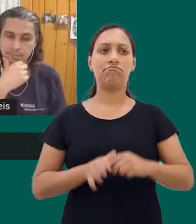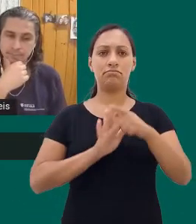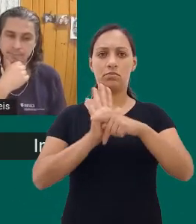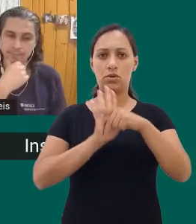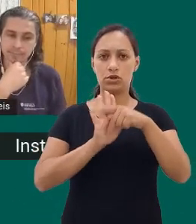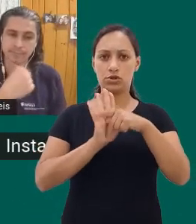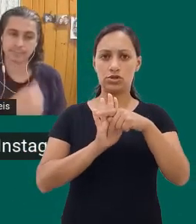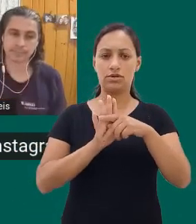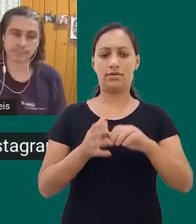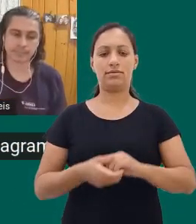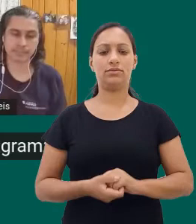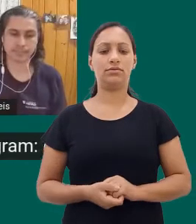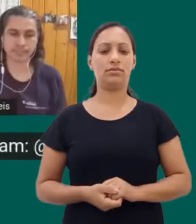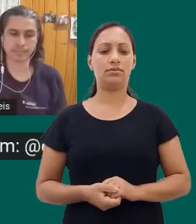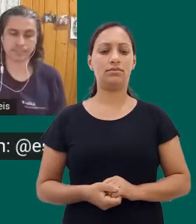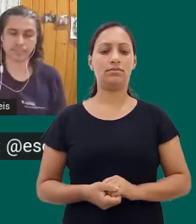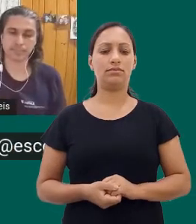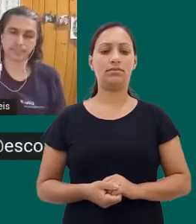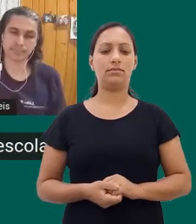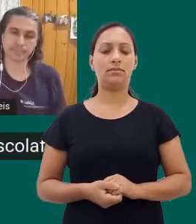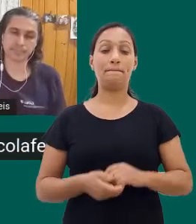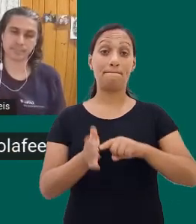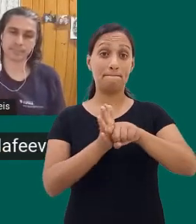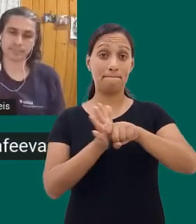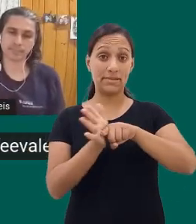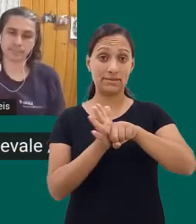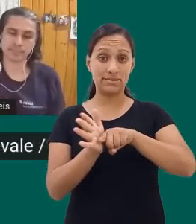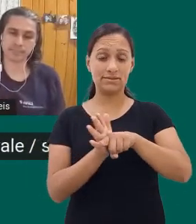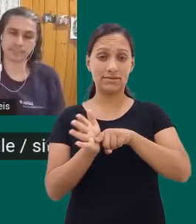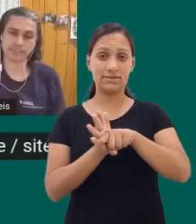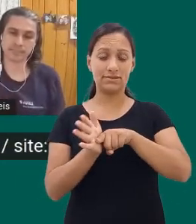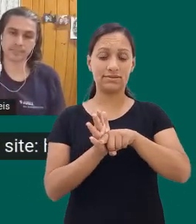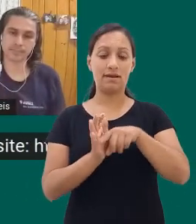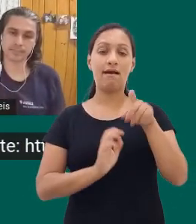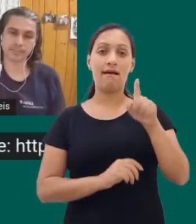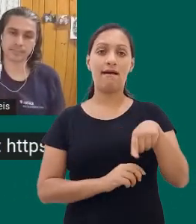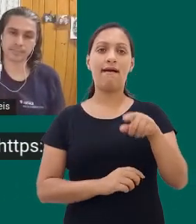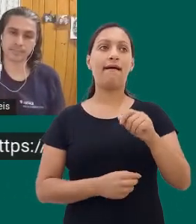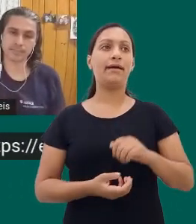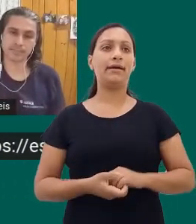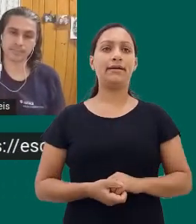projeto de pesquisa, né, que é...